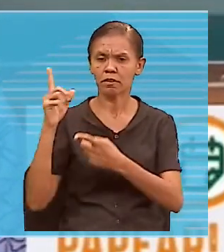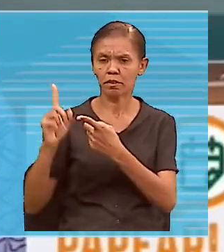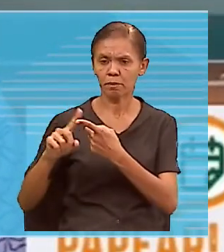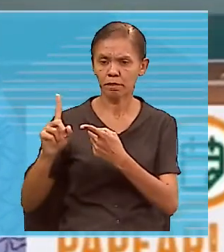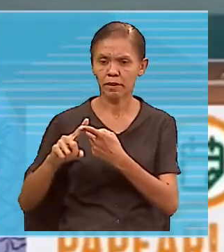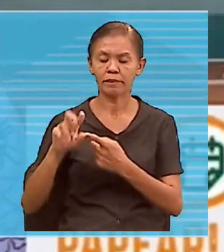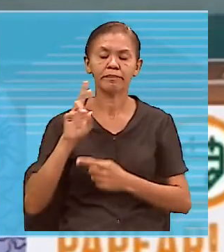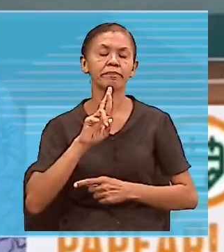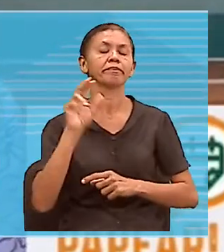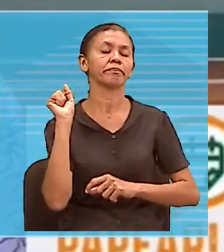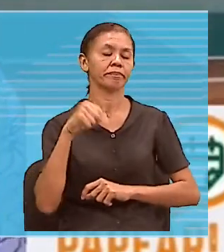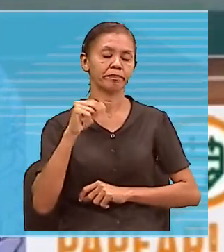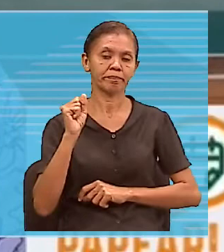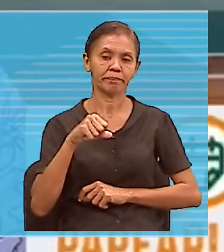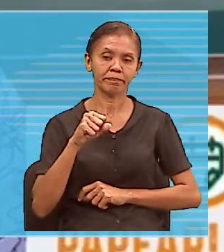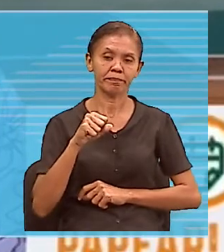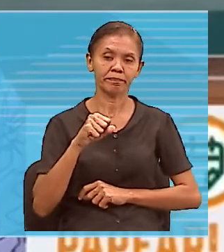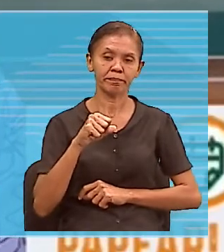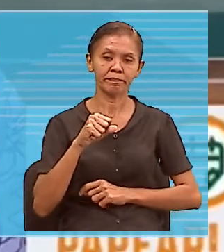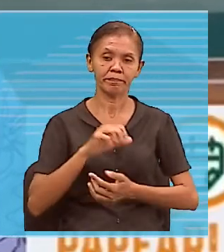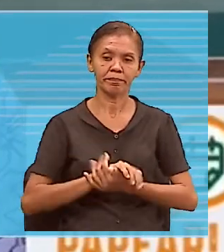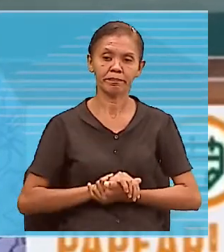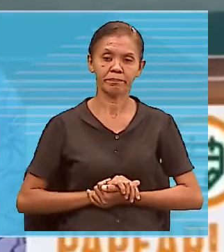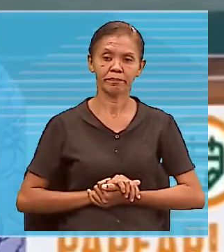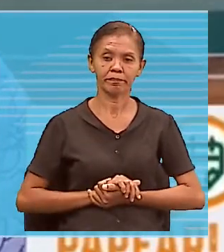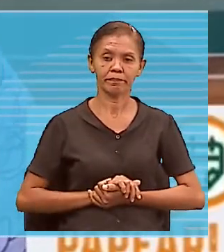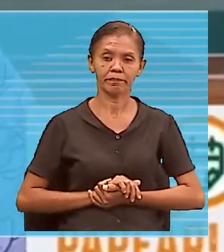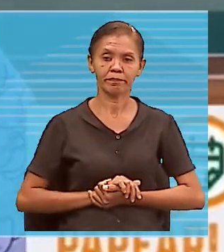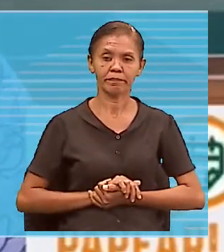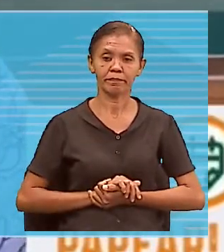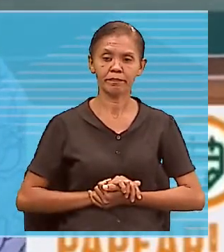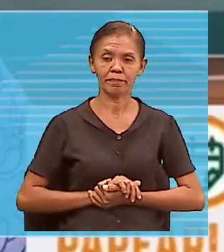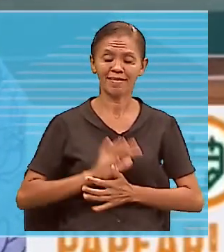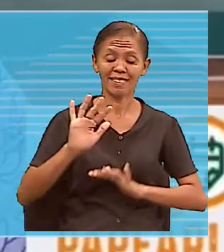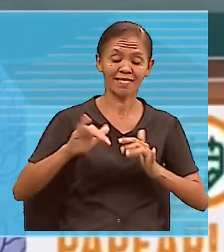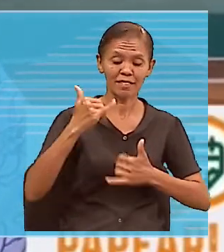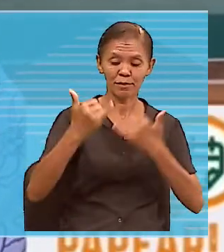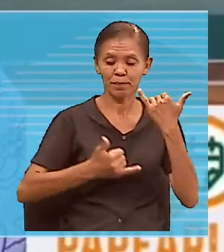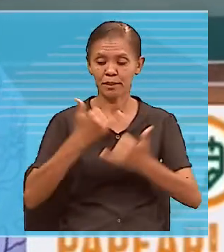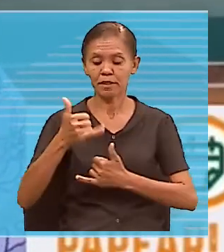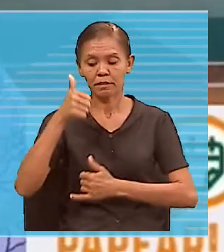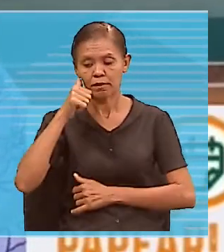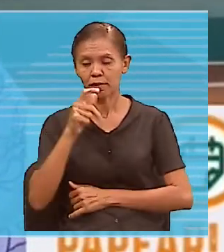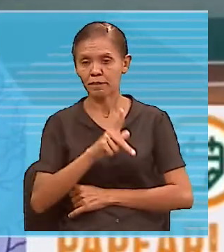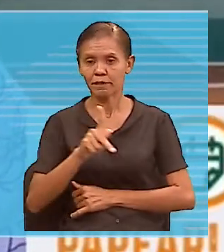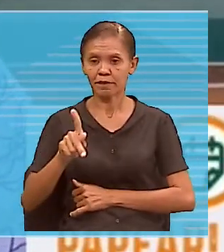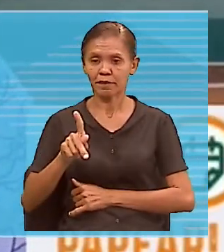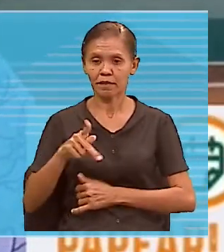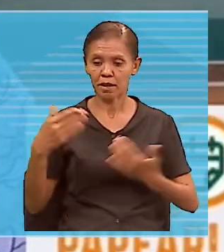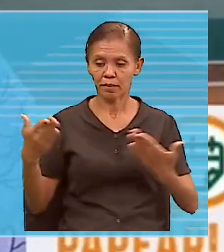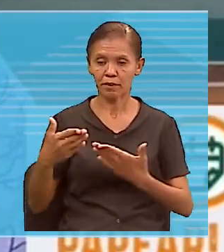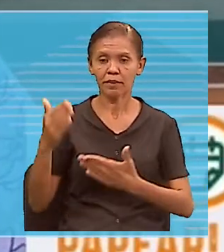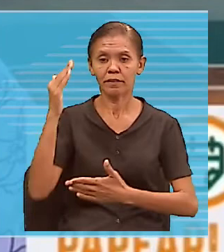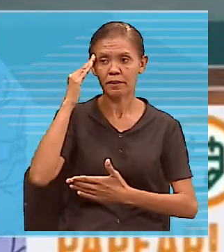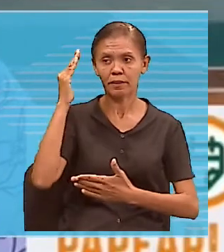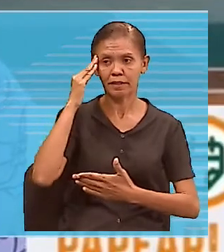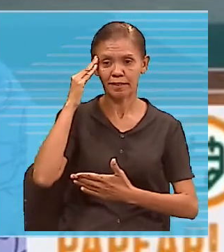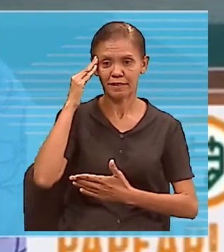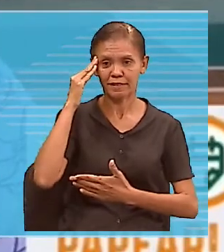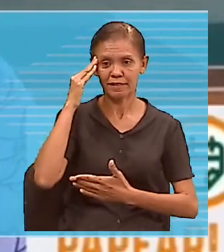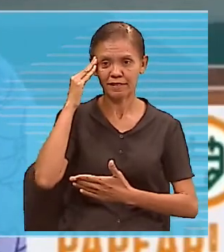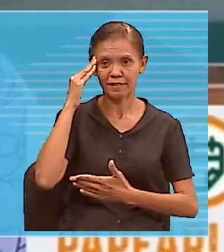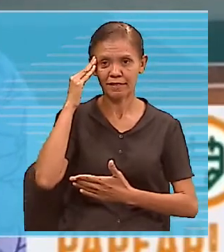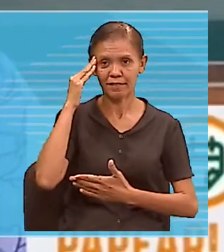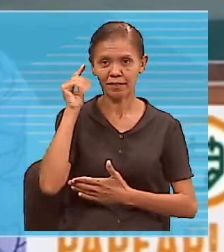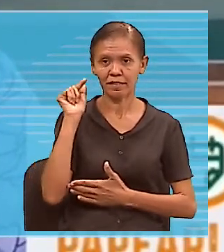a professora. Professora, agora eu estou entendendo o que a senhora passa. Porque é uma questão muito assim, de satisfação, por exemplo. As provas passaram,